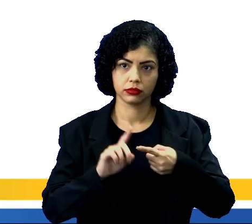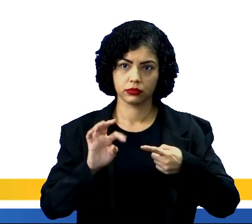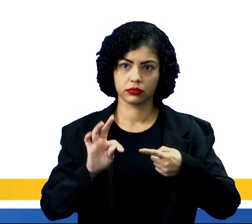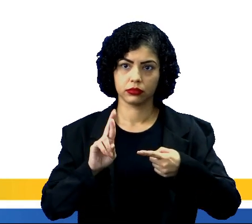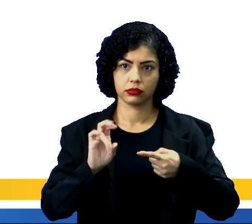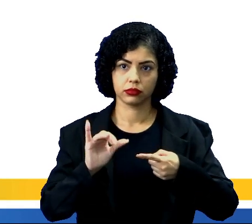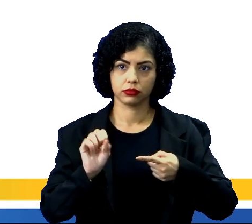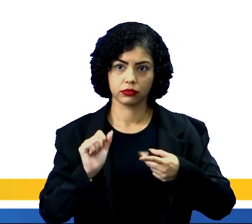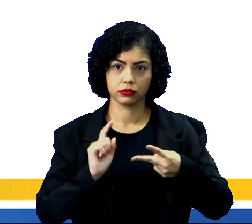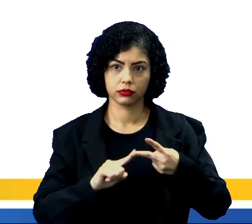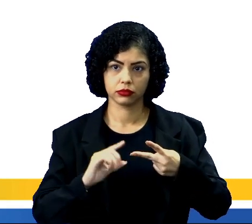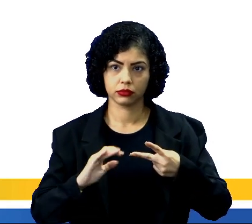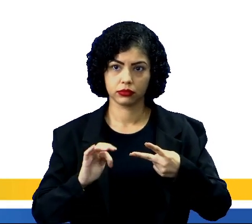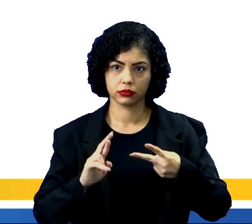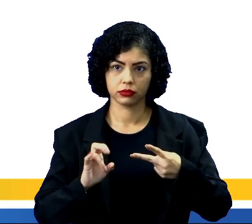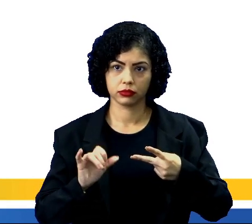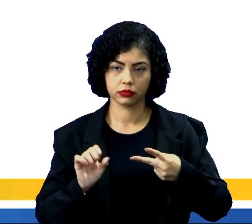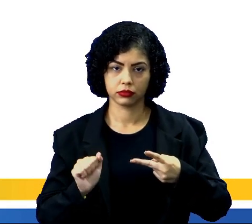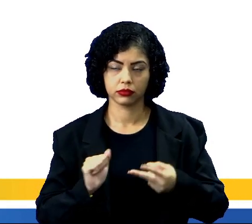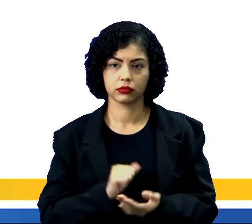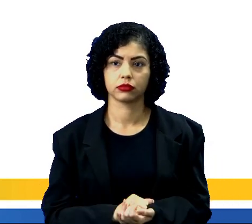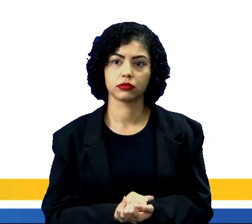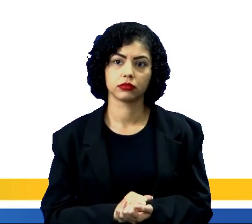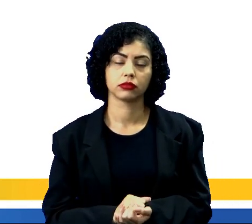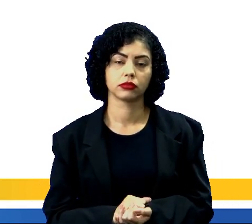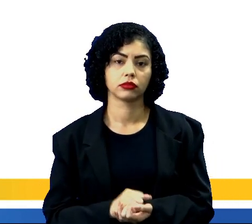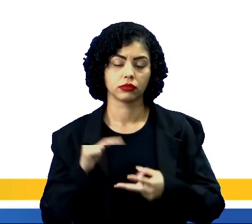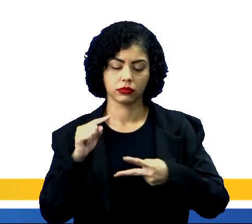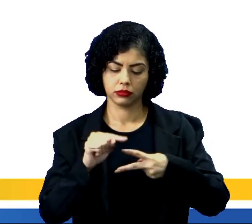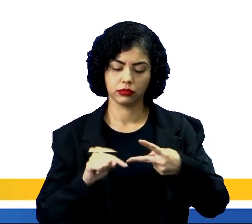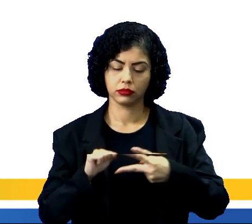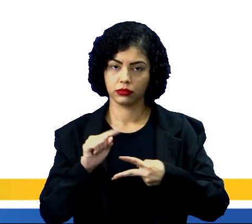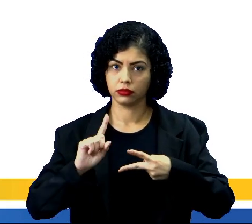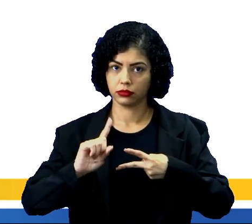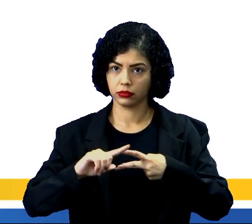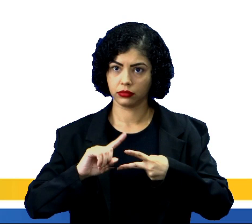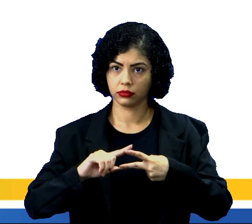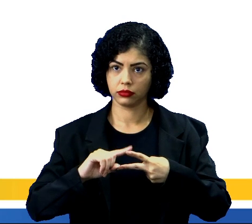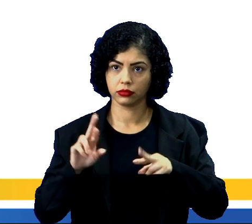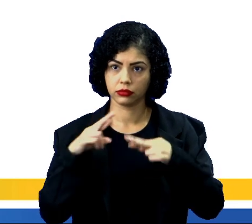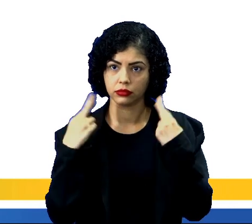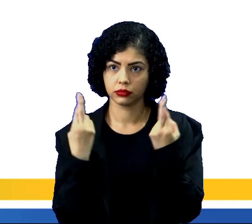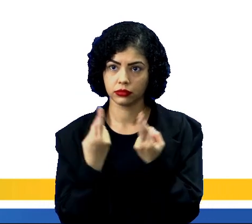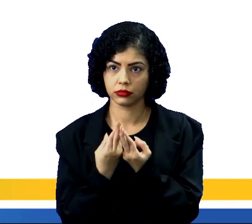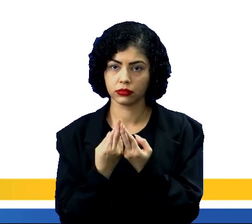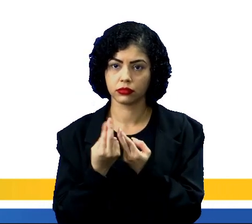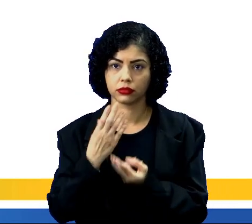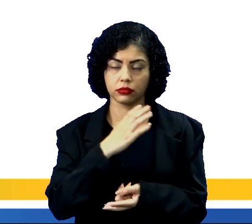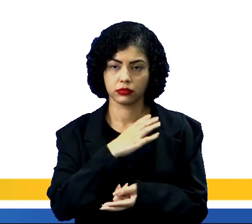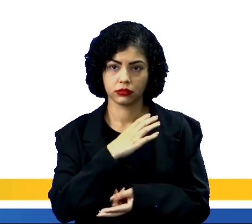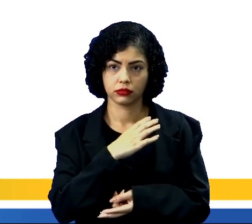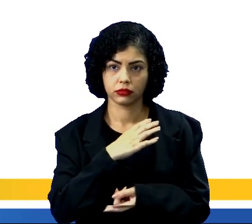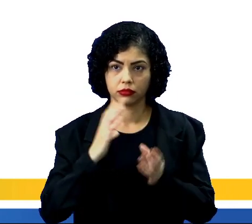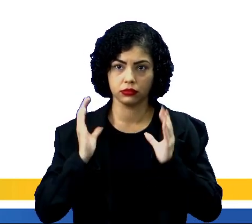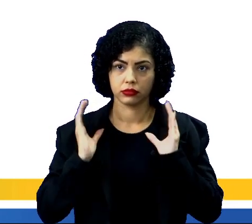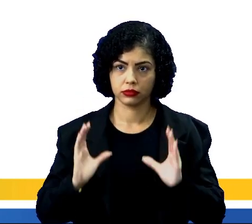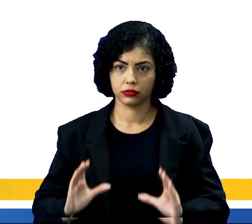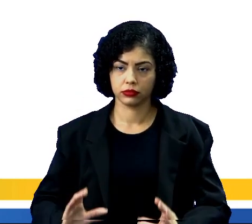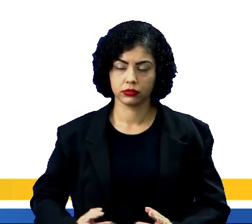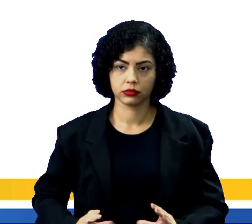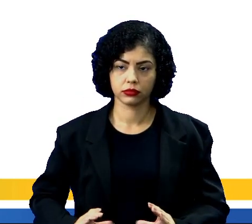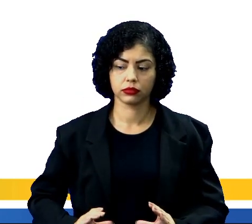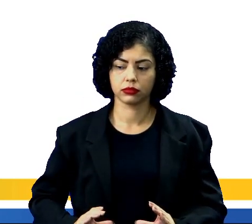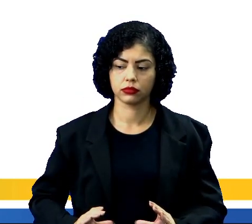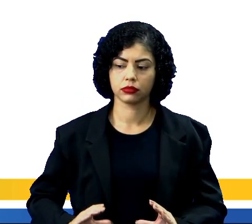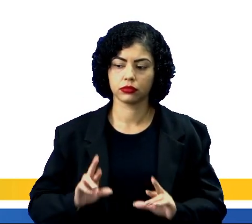das Tribos e a Assembleia Centuriata. A Assembleia das Tribos reunia dos cidadãos,